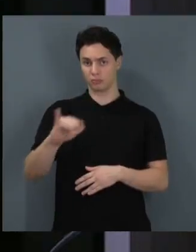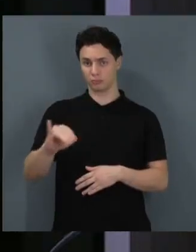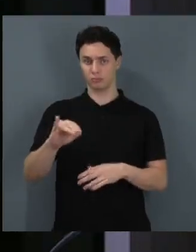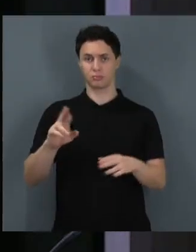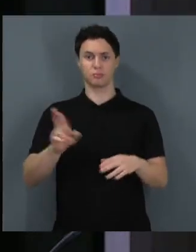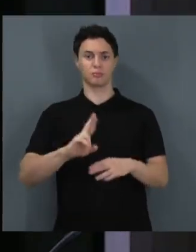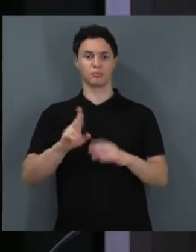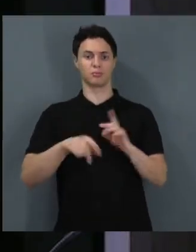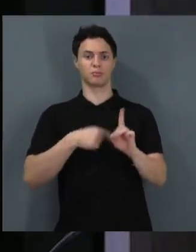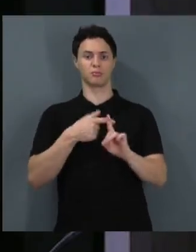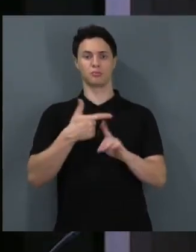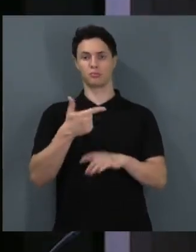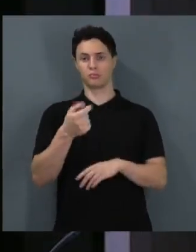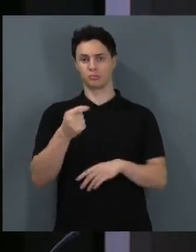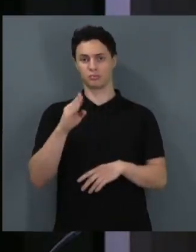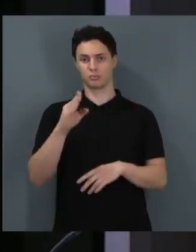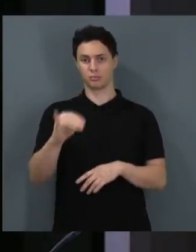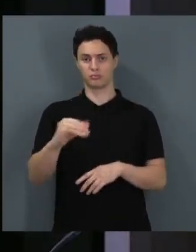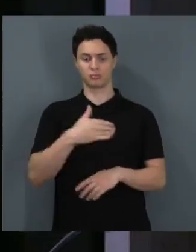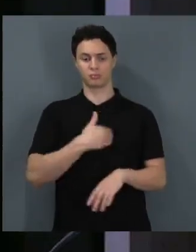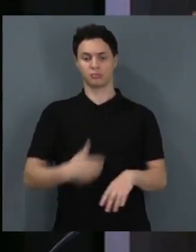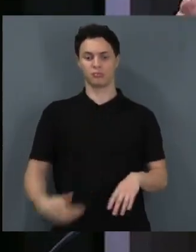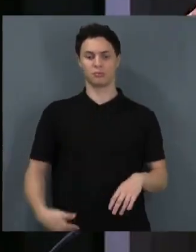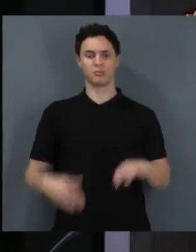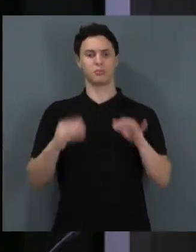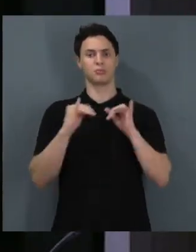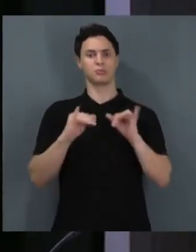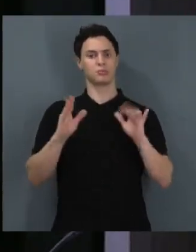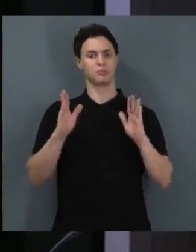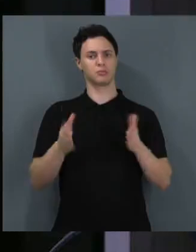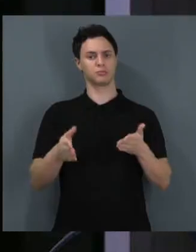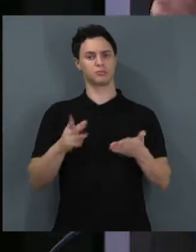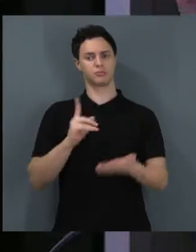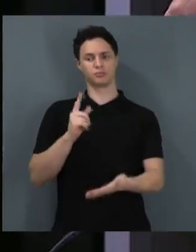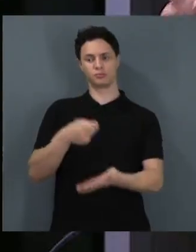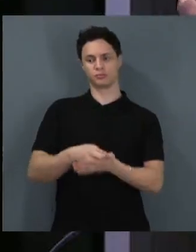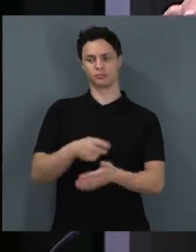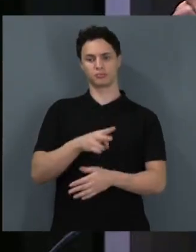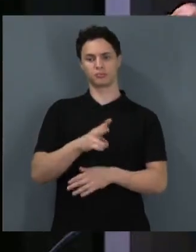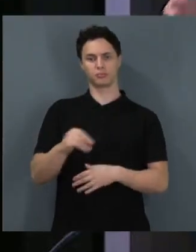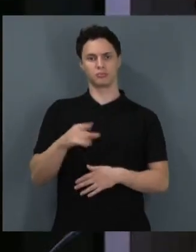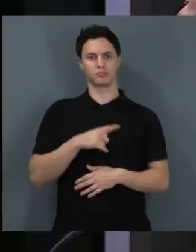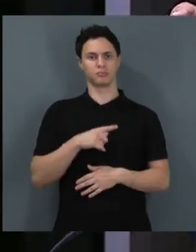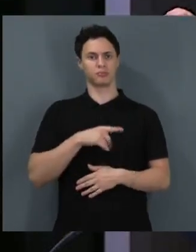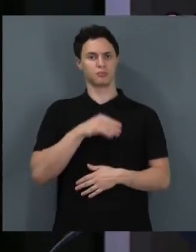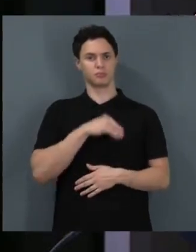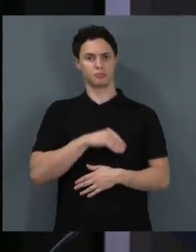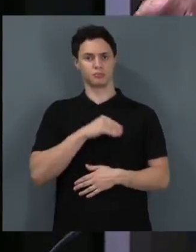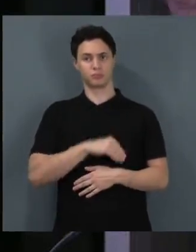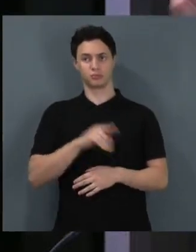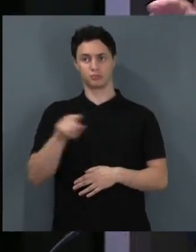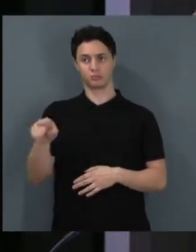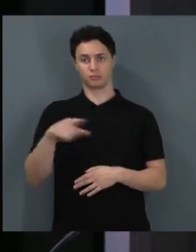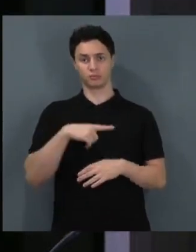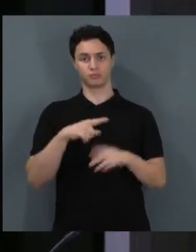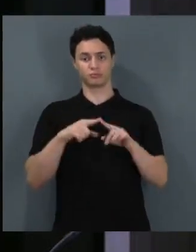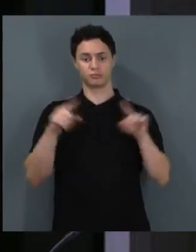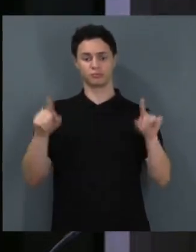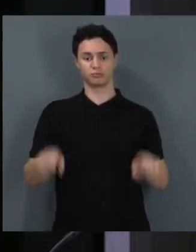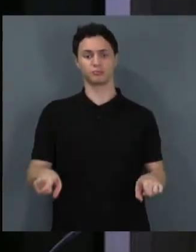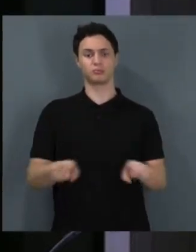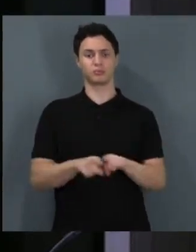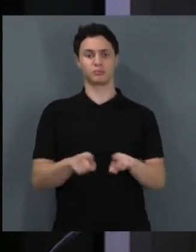mais 20 bilhões que o governo já anunciou que vai pagar de aumento salarial para funcionários e cargos